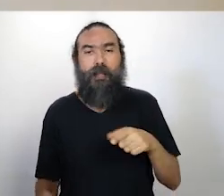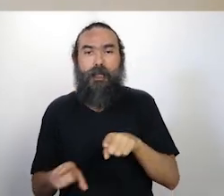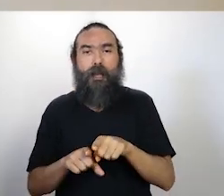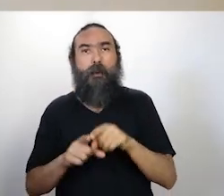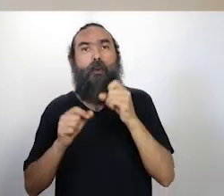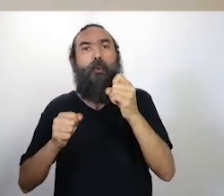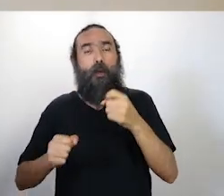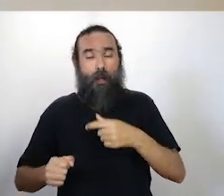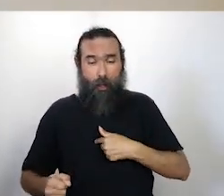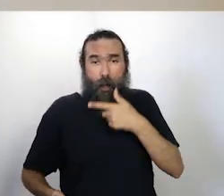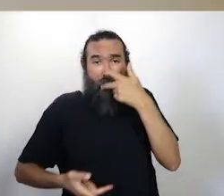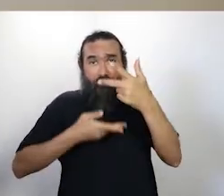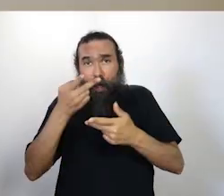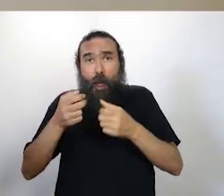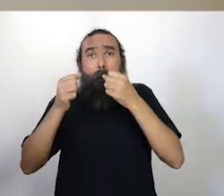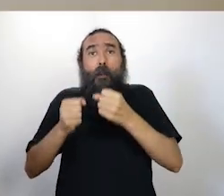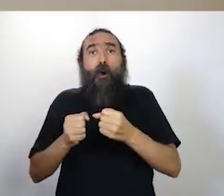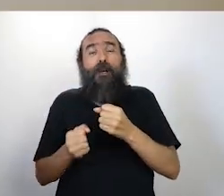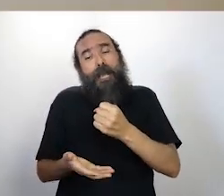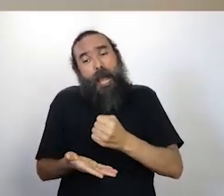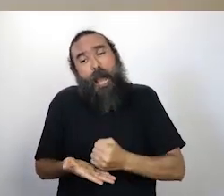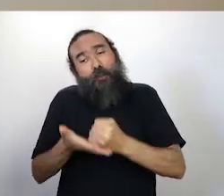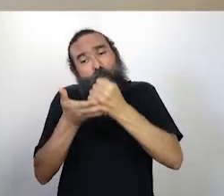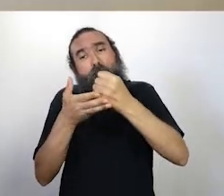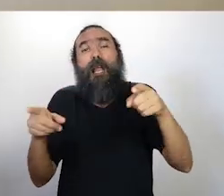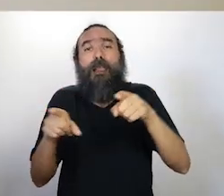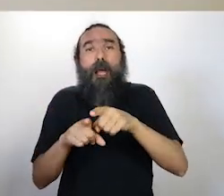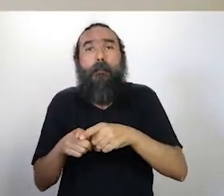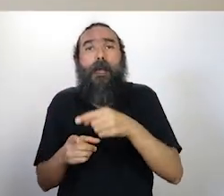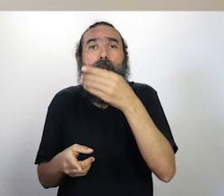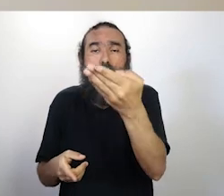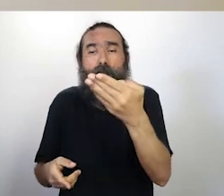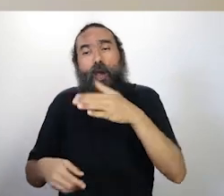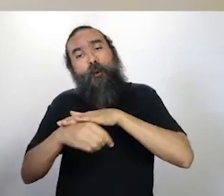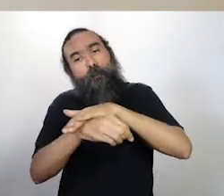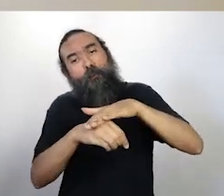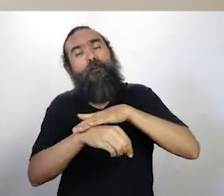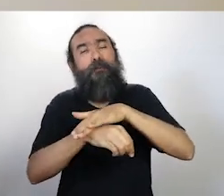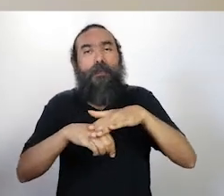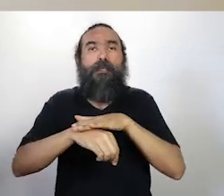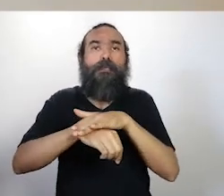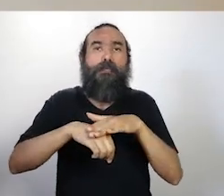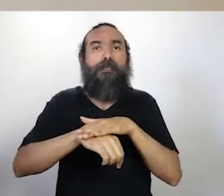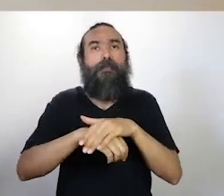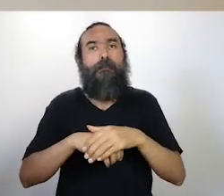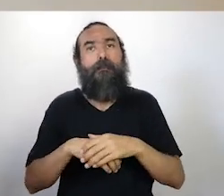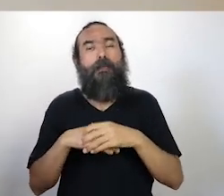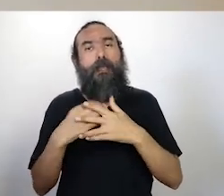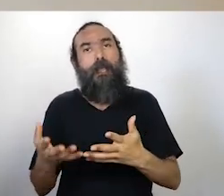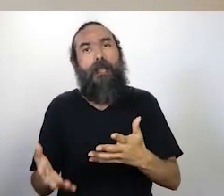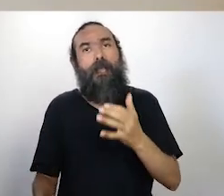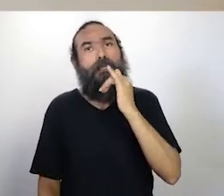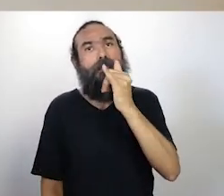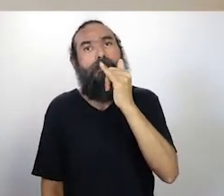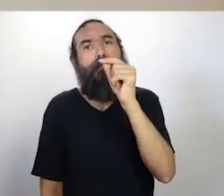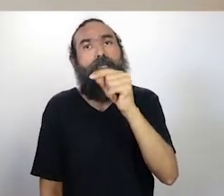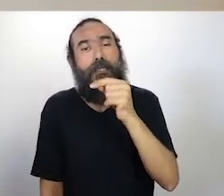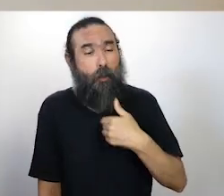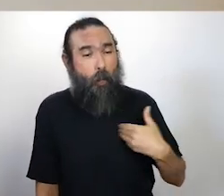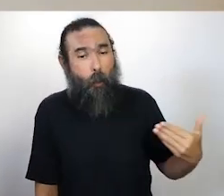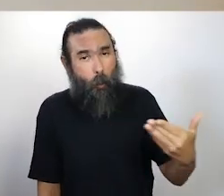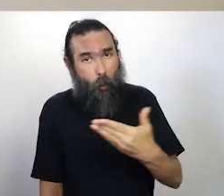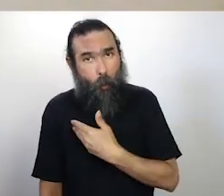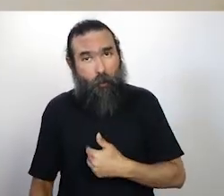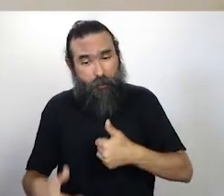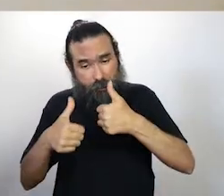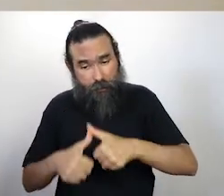Espero também ter contribuído de alguma forma, né, nessa conversa, e dizer